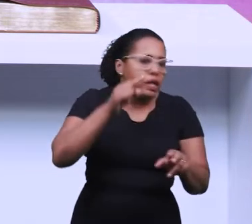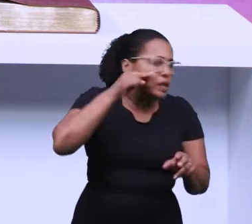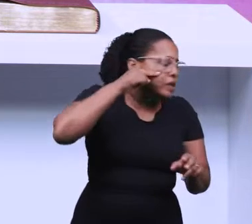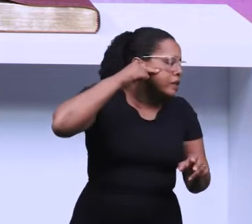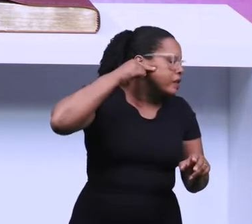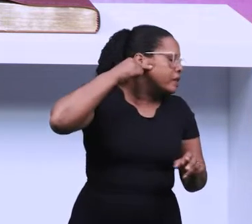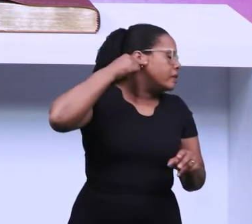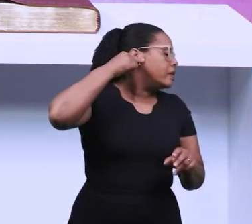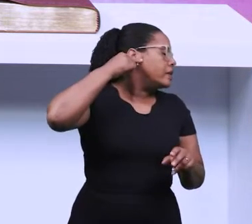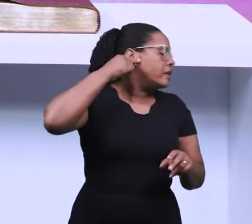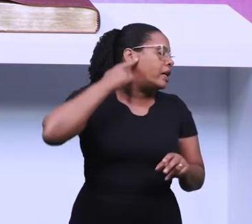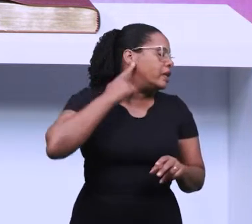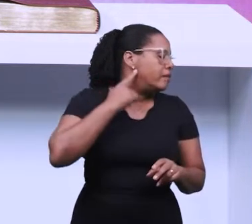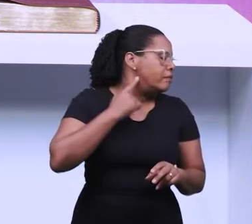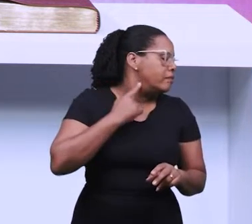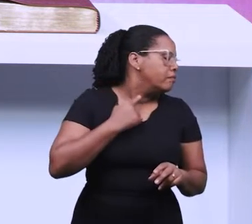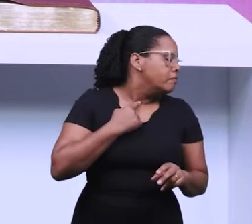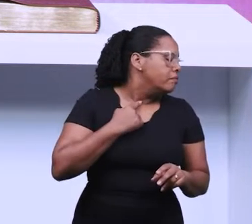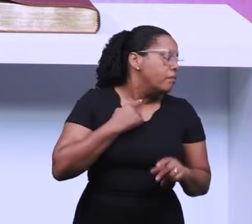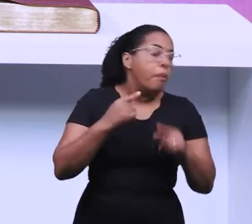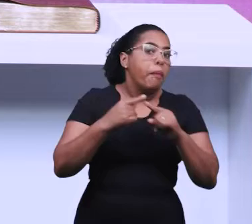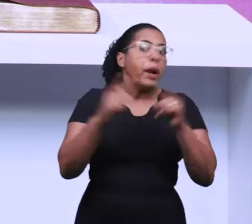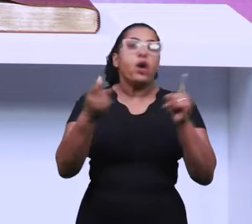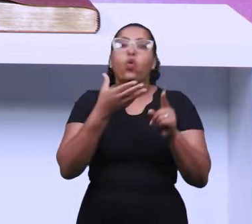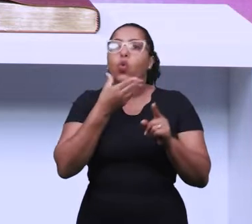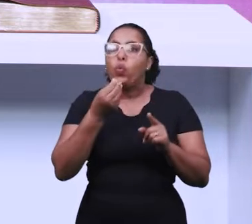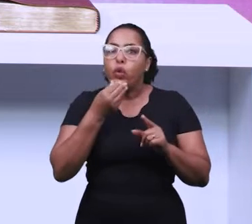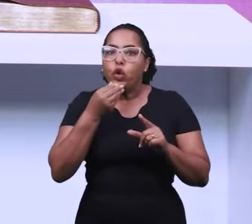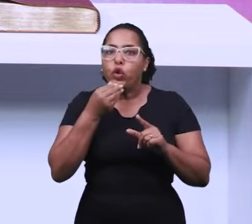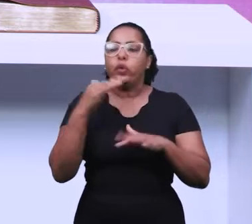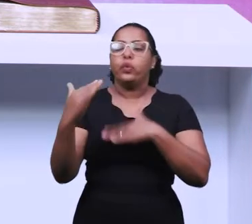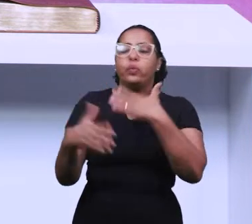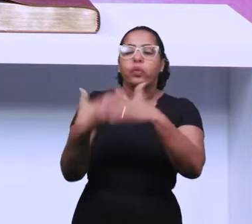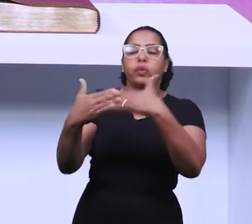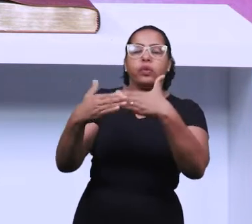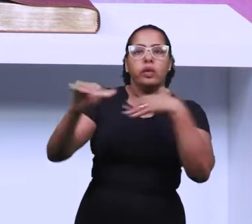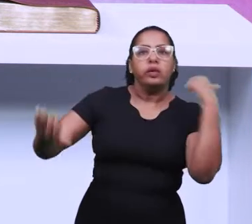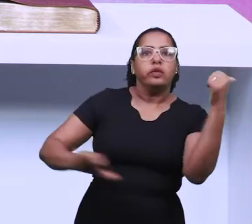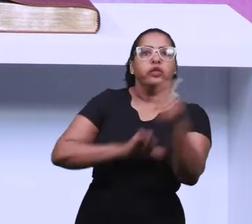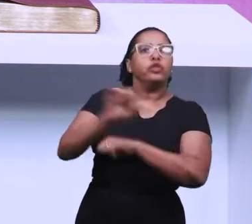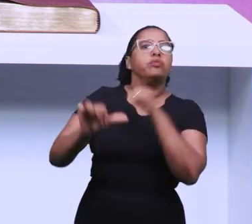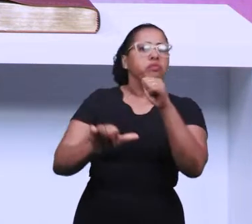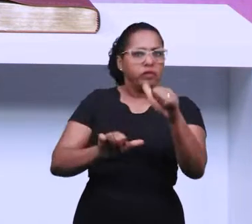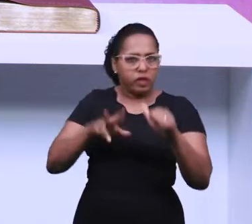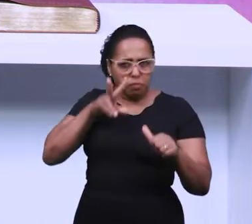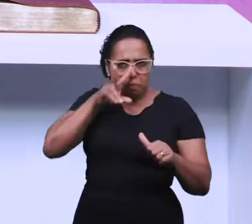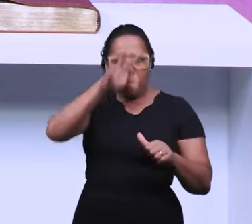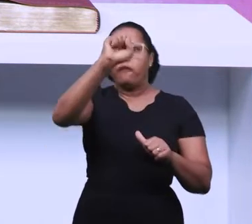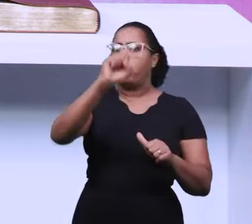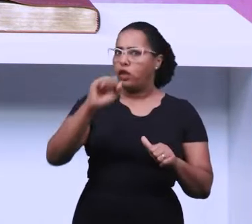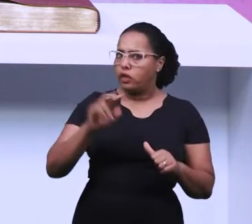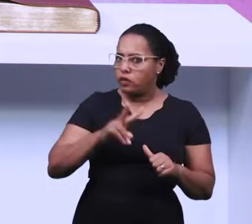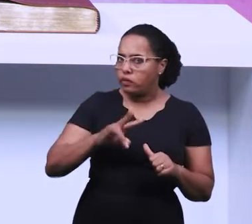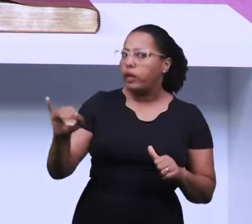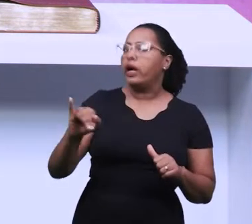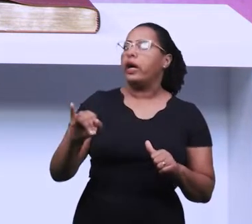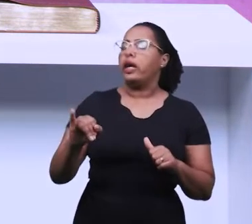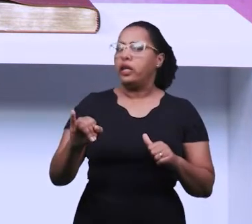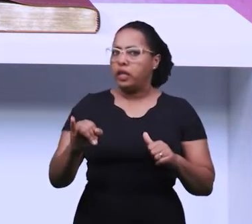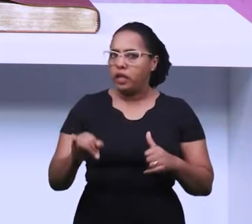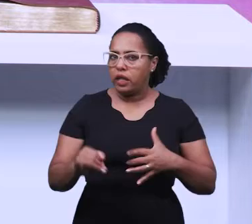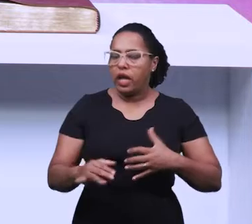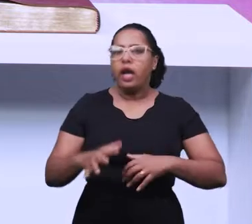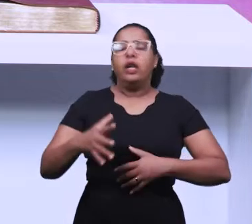vocais, mas o menino ele vai sofrer esse processo de mudança com muito mais intensidade. As